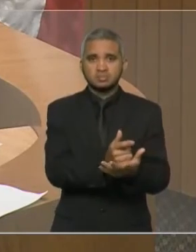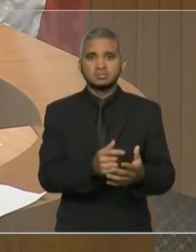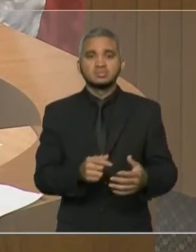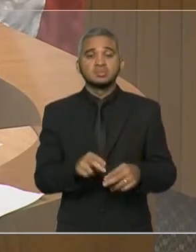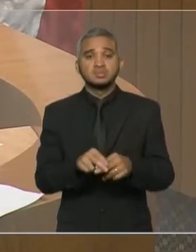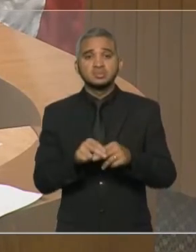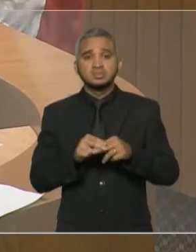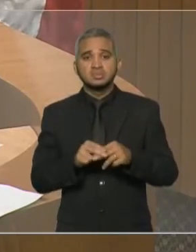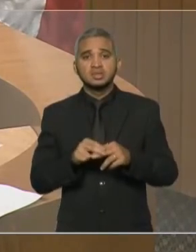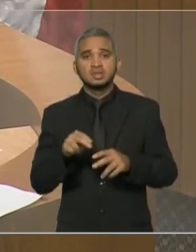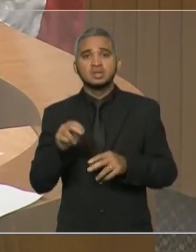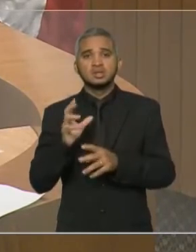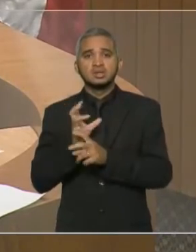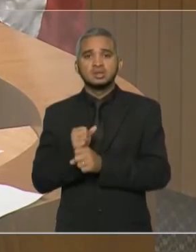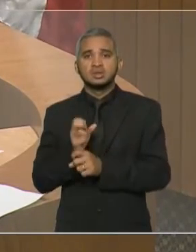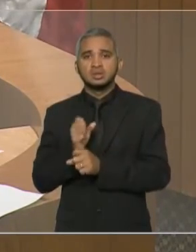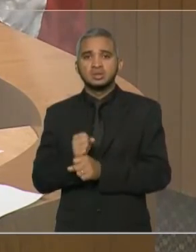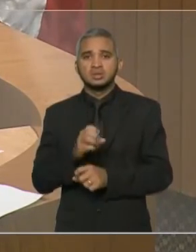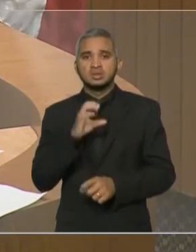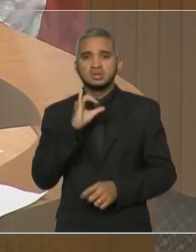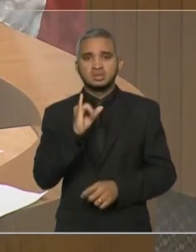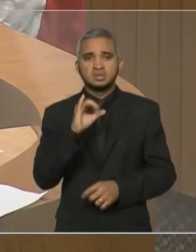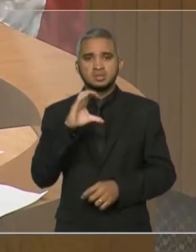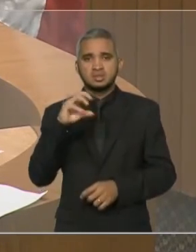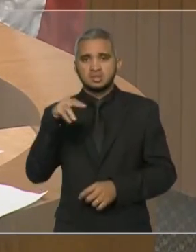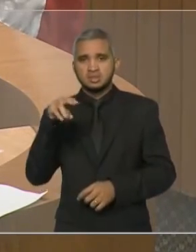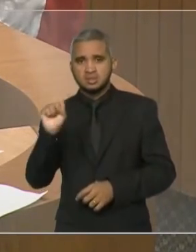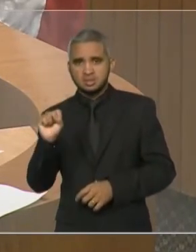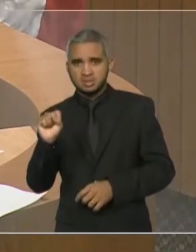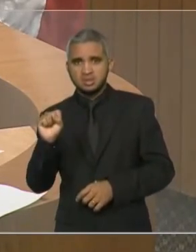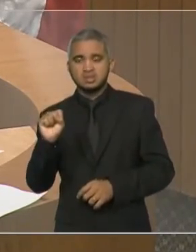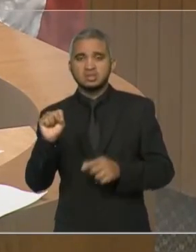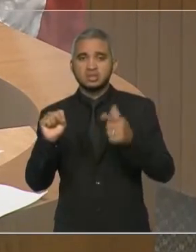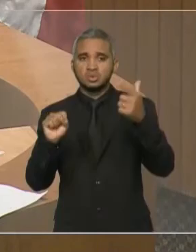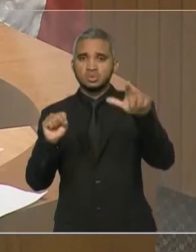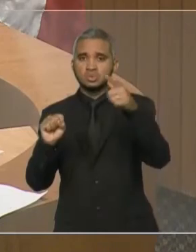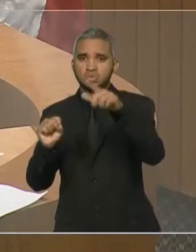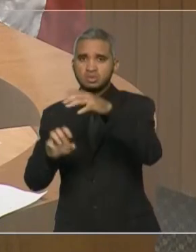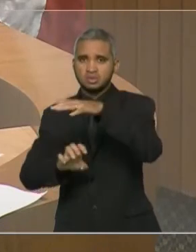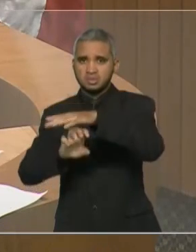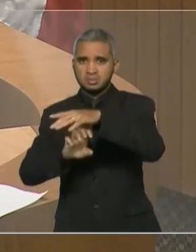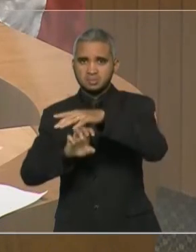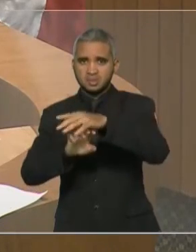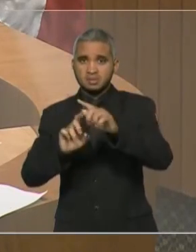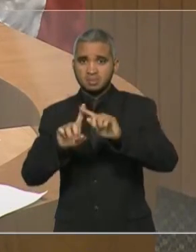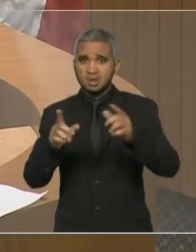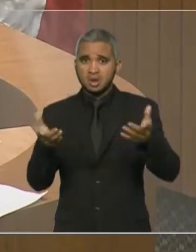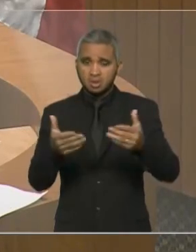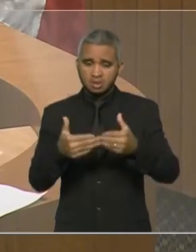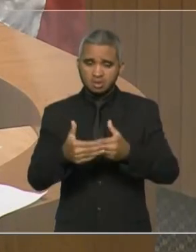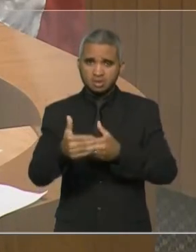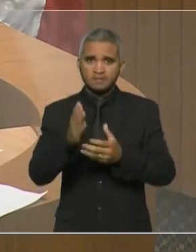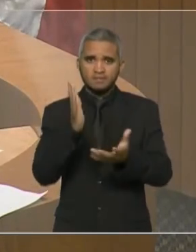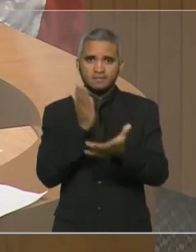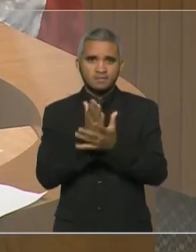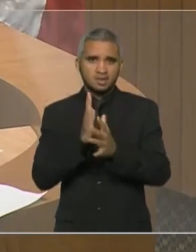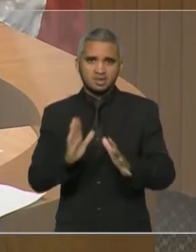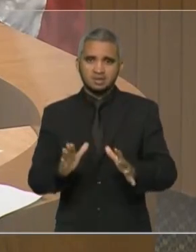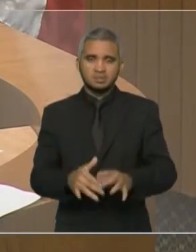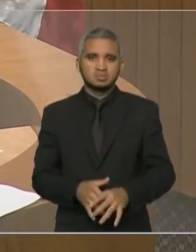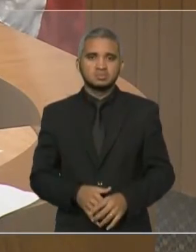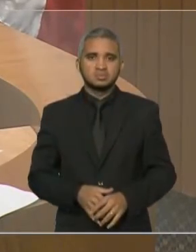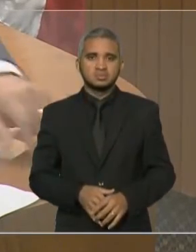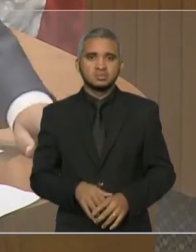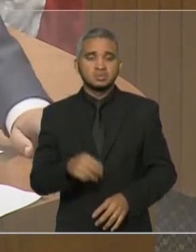baseado no ICMS que os outros pagavam. Isto terá fim. Serão pouquíssimas empresas que hoje têm